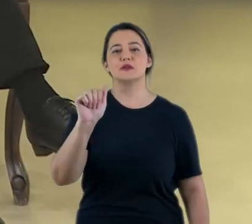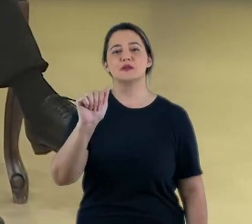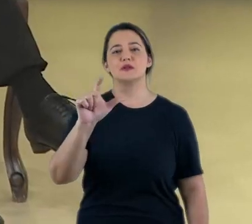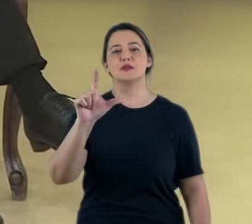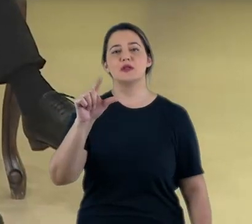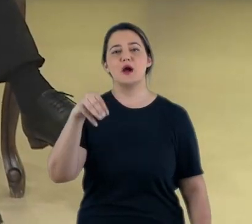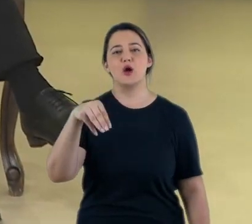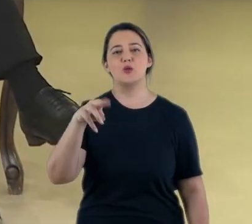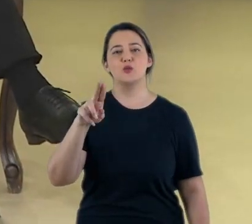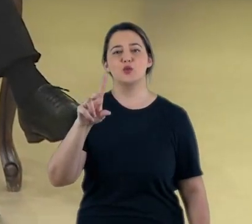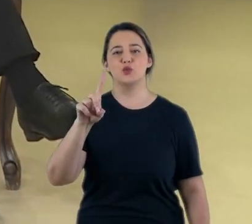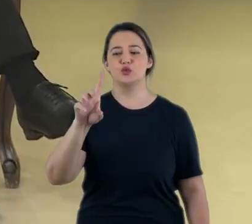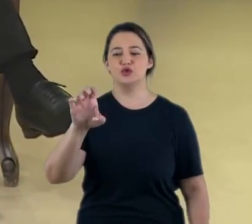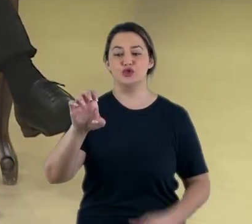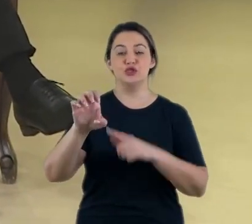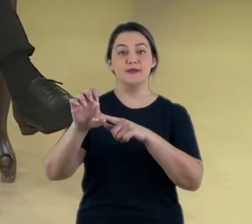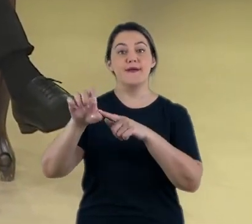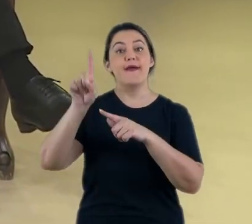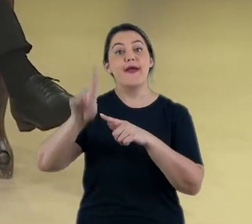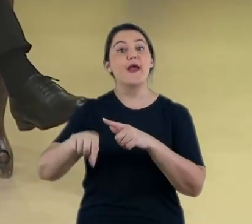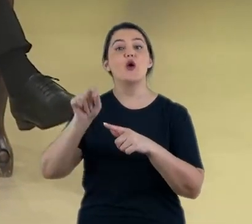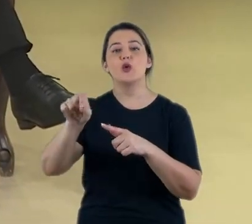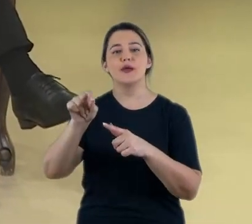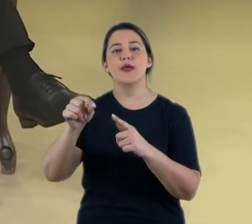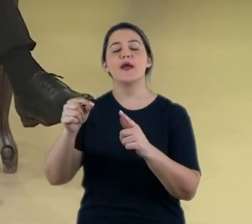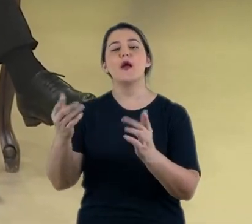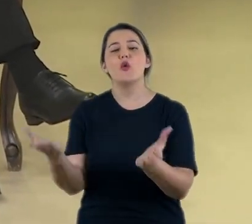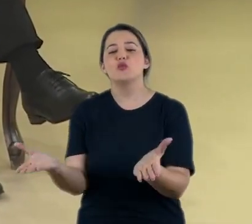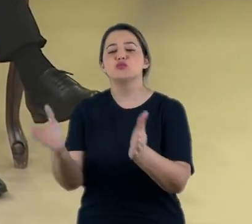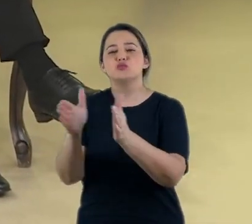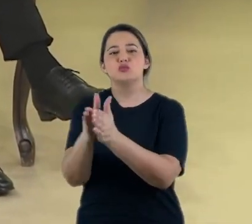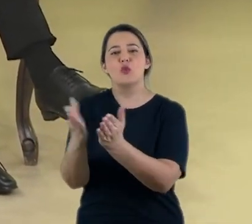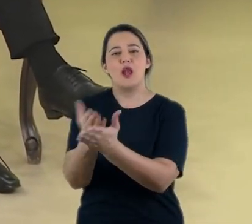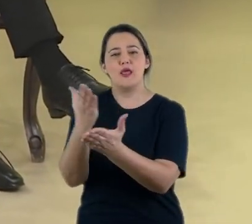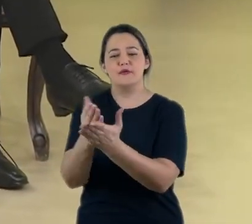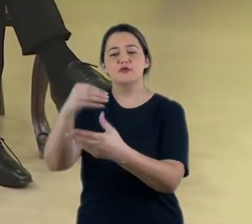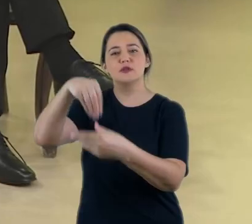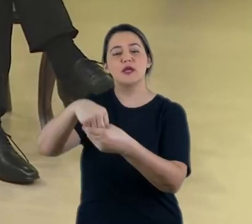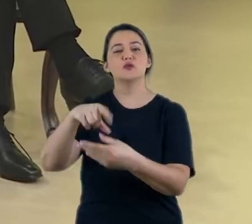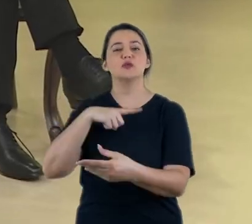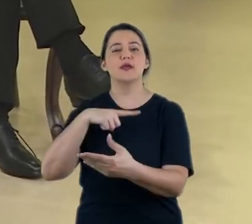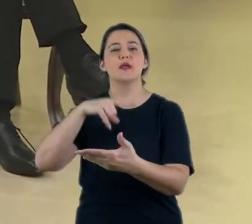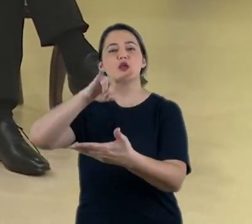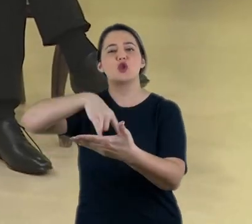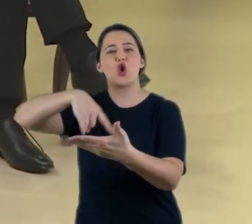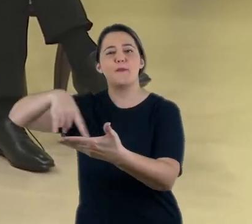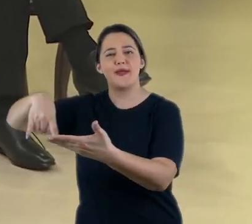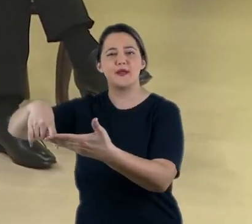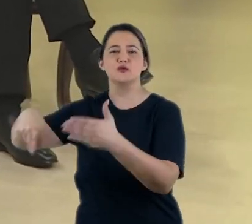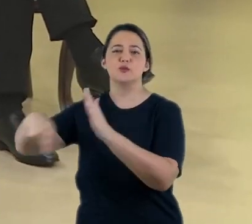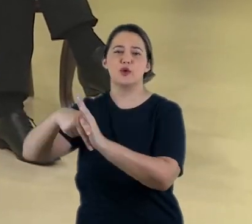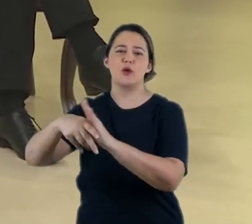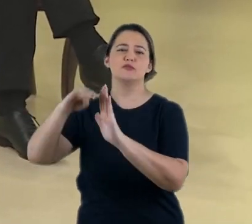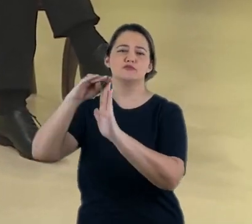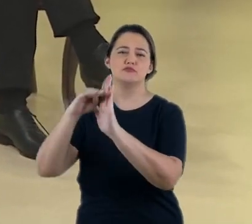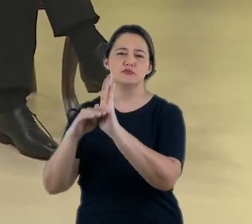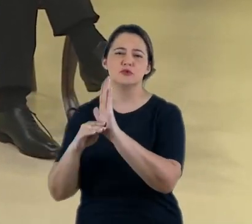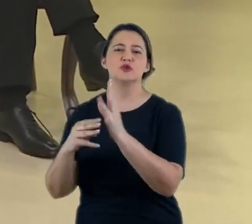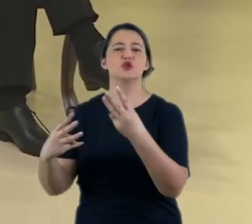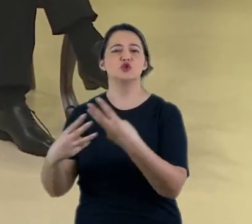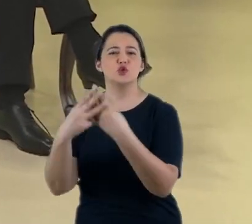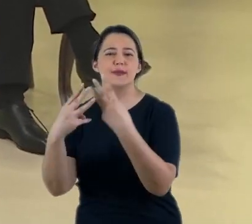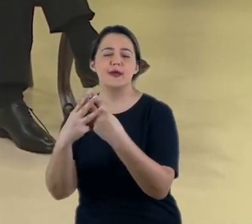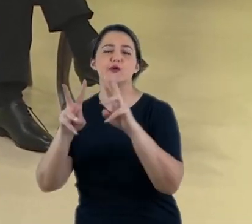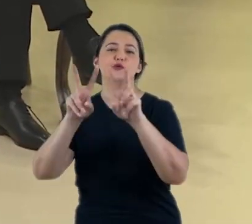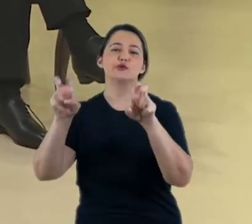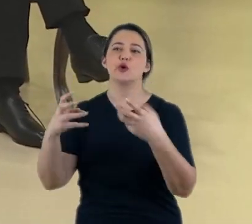uma segunda escritura, o Talmud é uma série de tratados e interpretações judaicas a respeito da